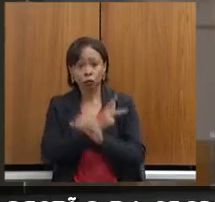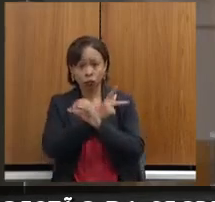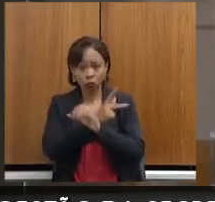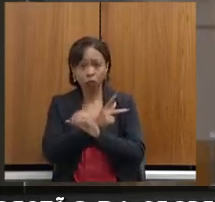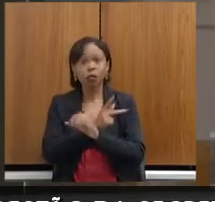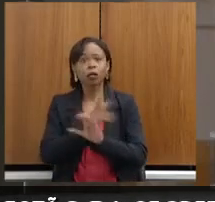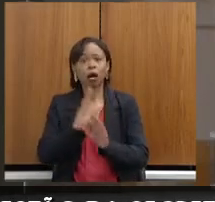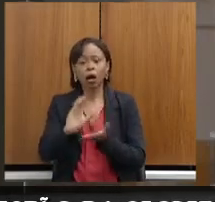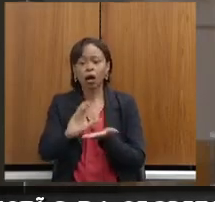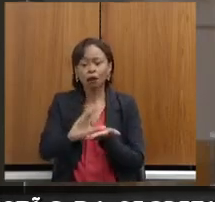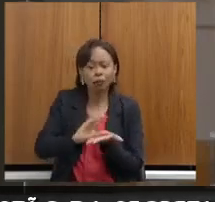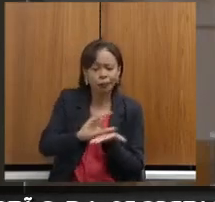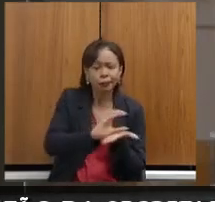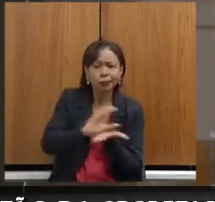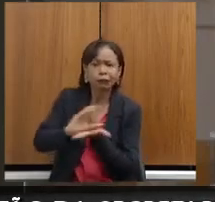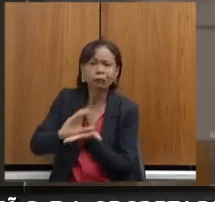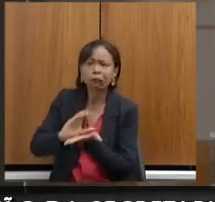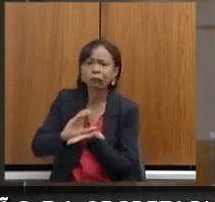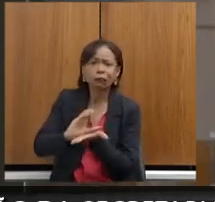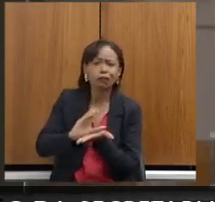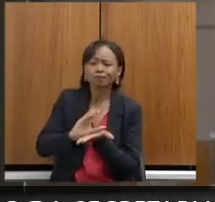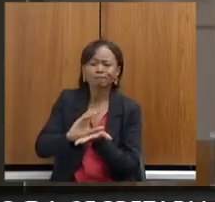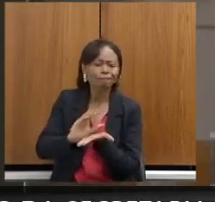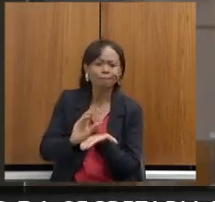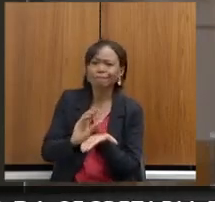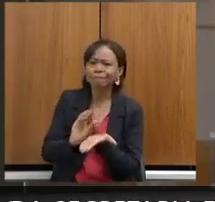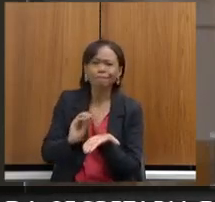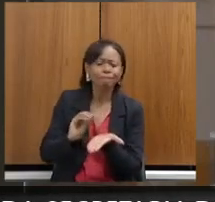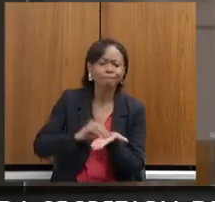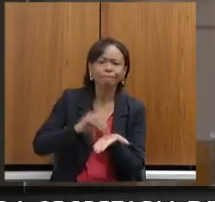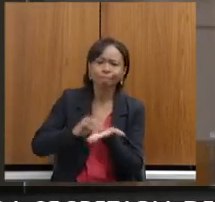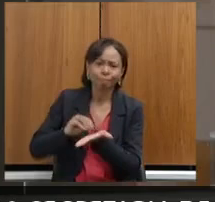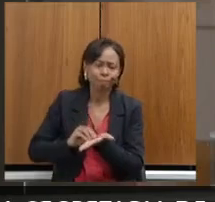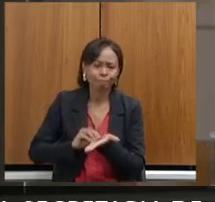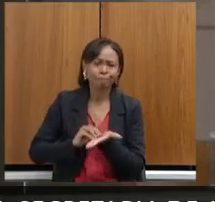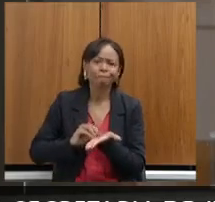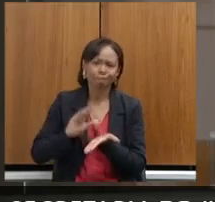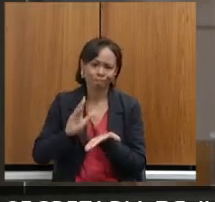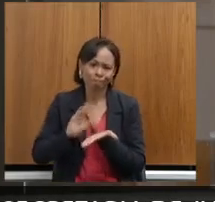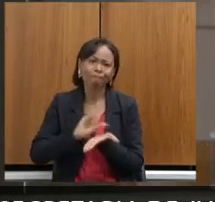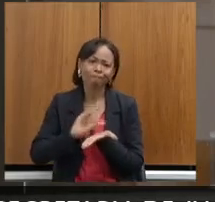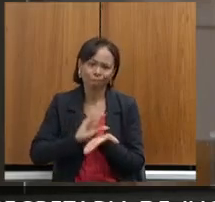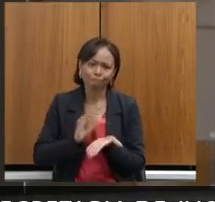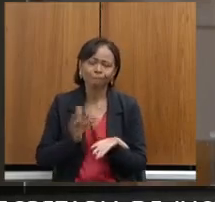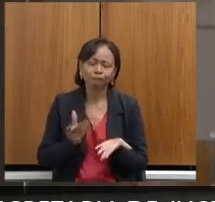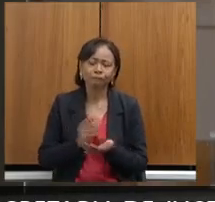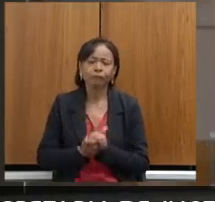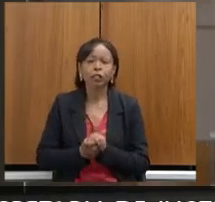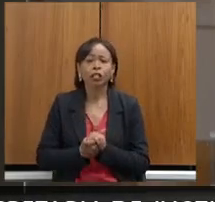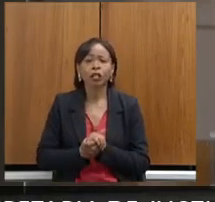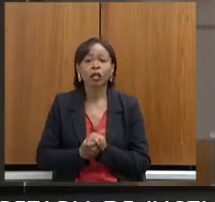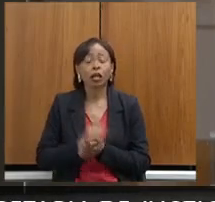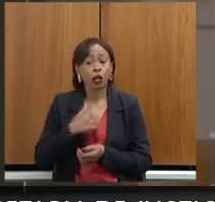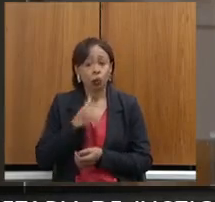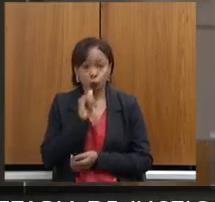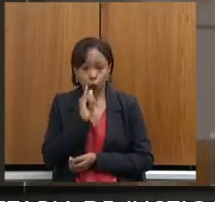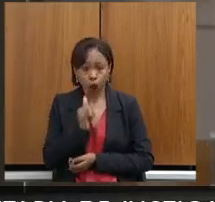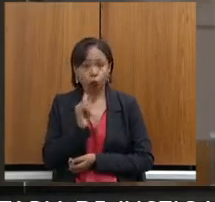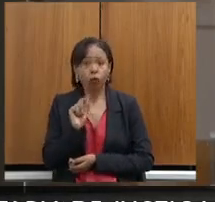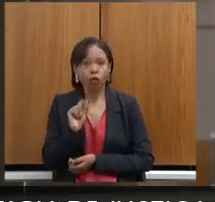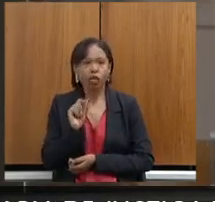captação mas não dava conta de finalizar uma boa parte dos recursos e eu falo aqui